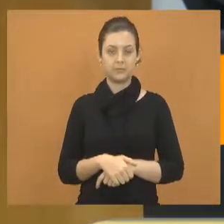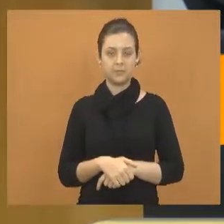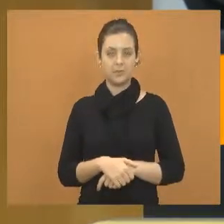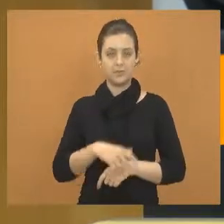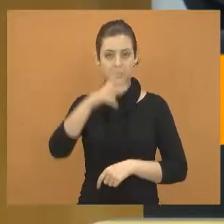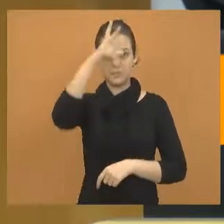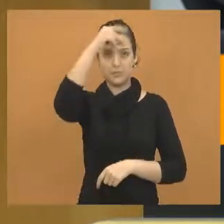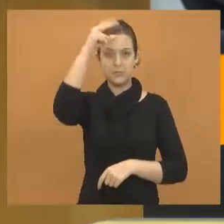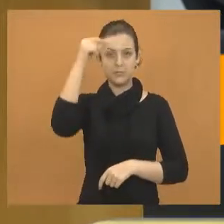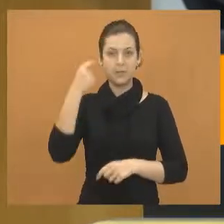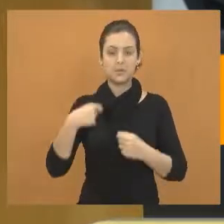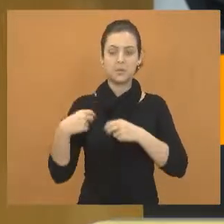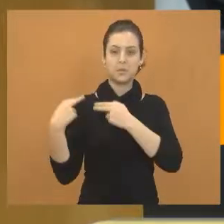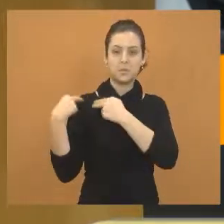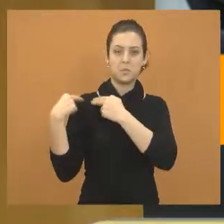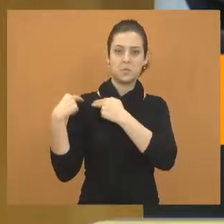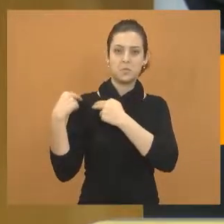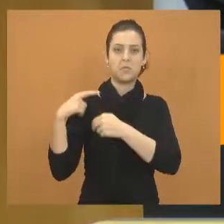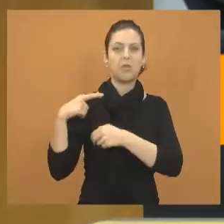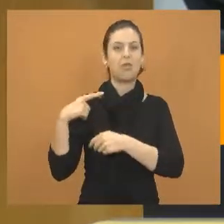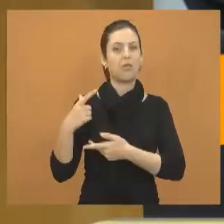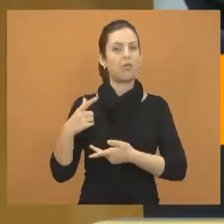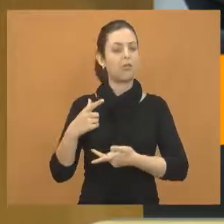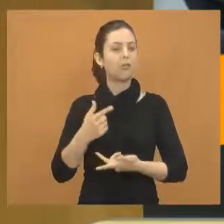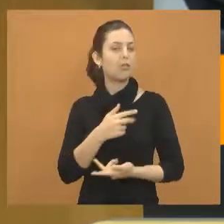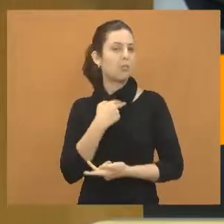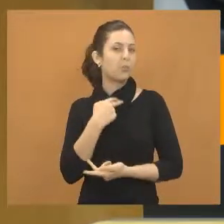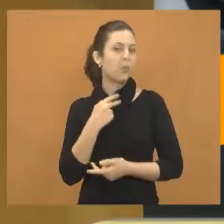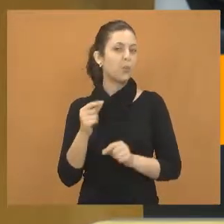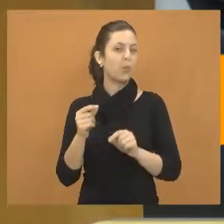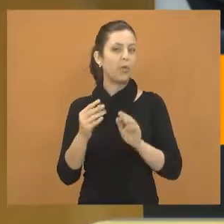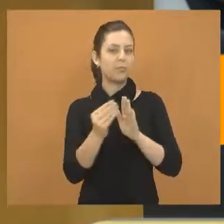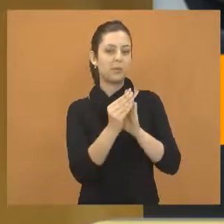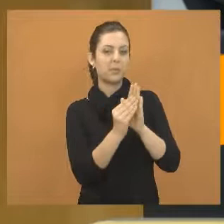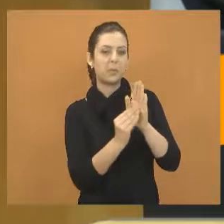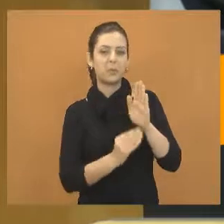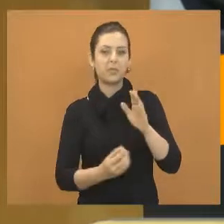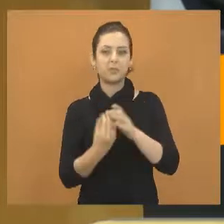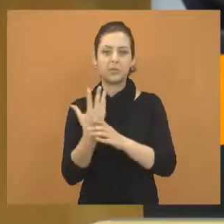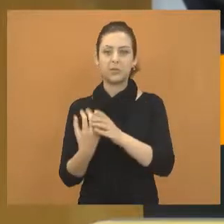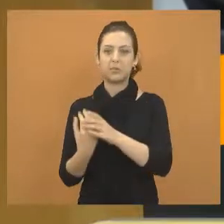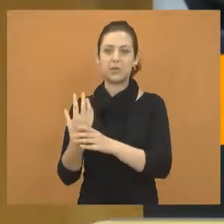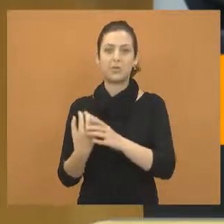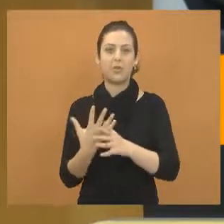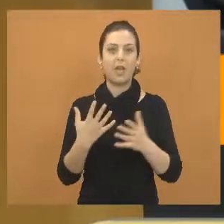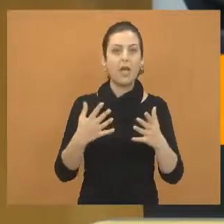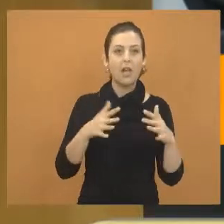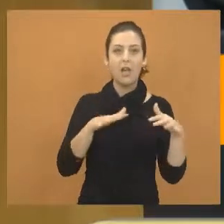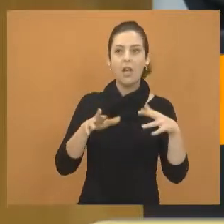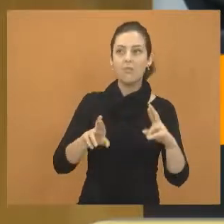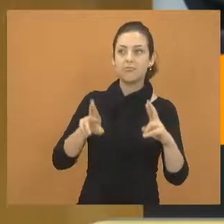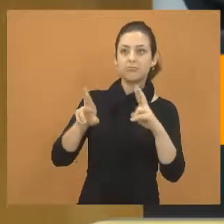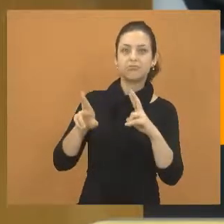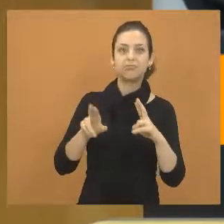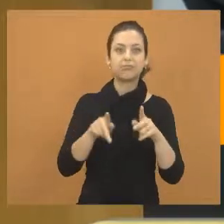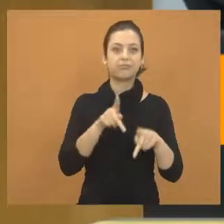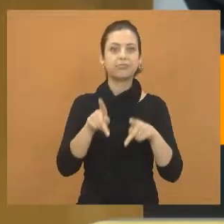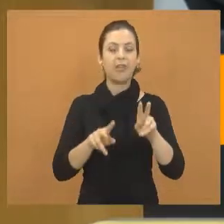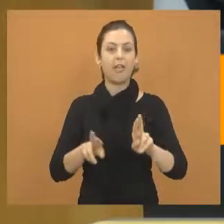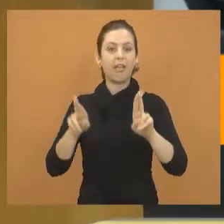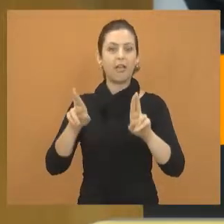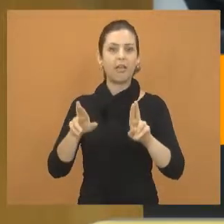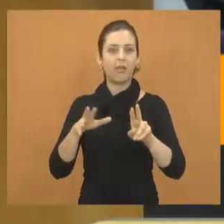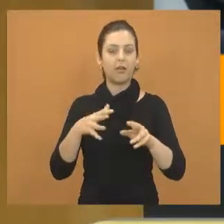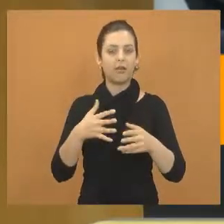o prefeito tem que ter uma responsabilidade, porque também não pode colocar para criar expectativa na população.